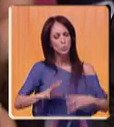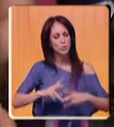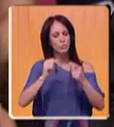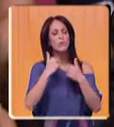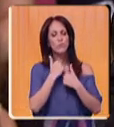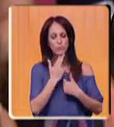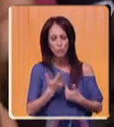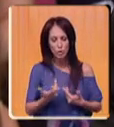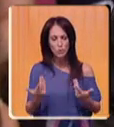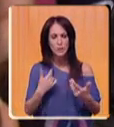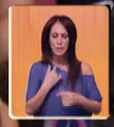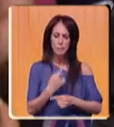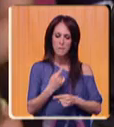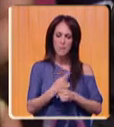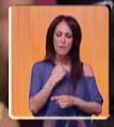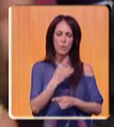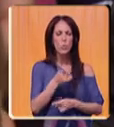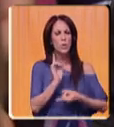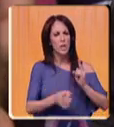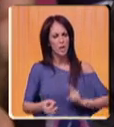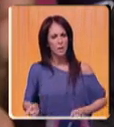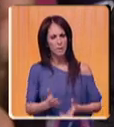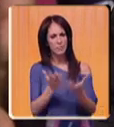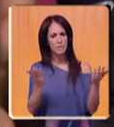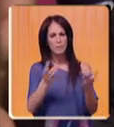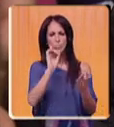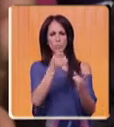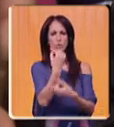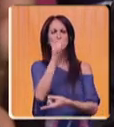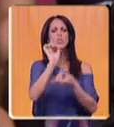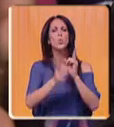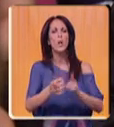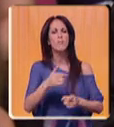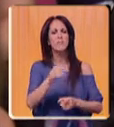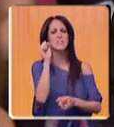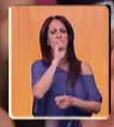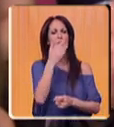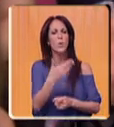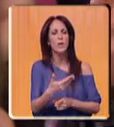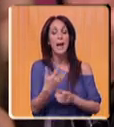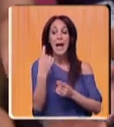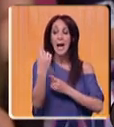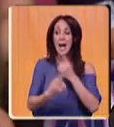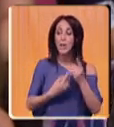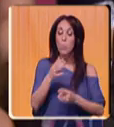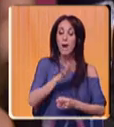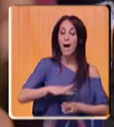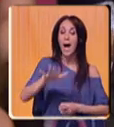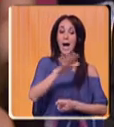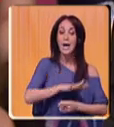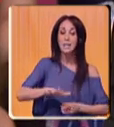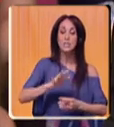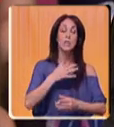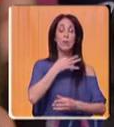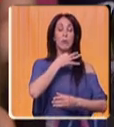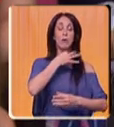desenvolver e a manter a parte vocal. E que coisas são estas? Como? Que tipo de canções são estas? Algumas são áreas mesmo de